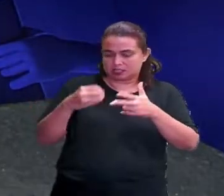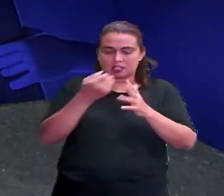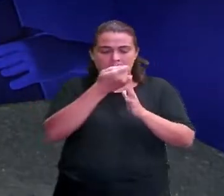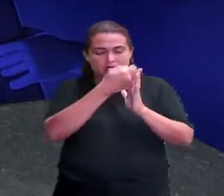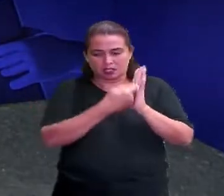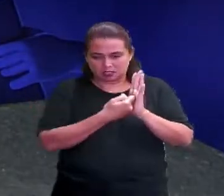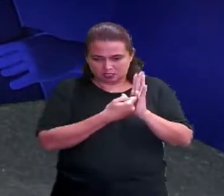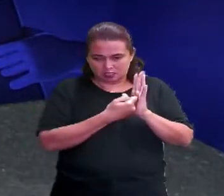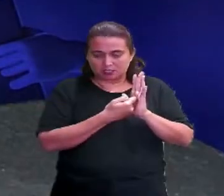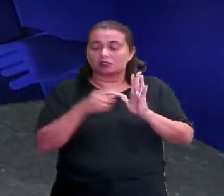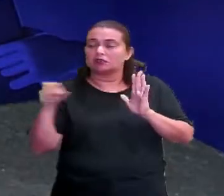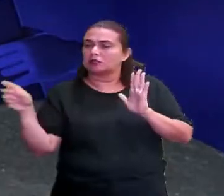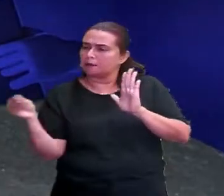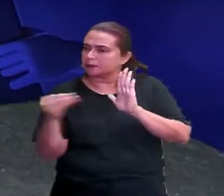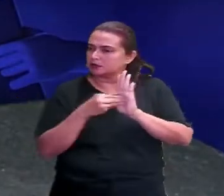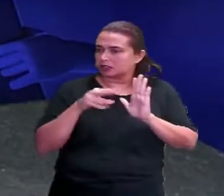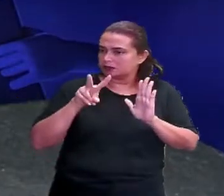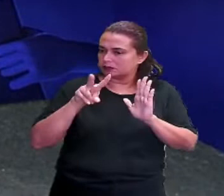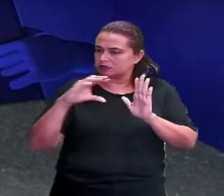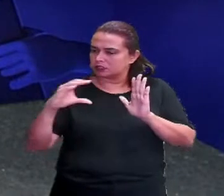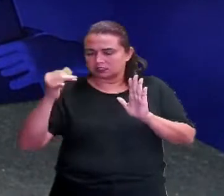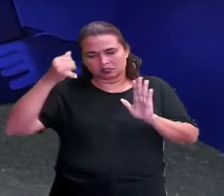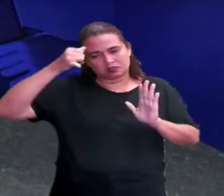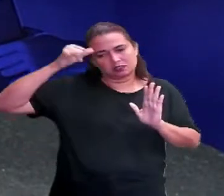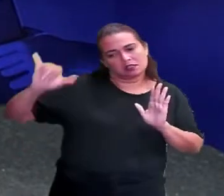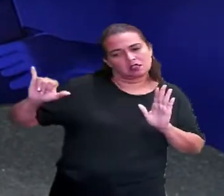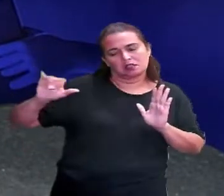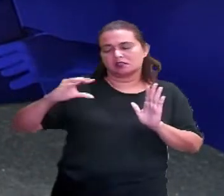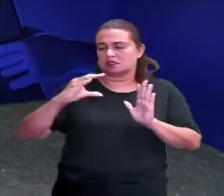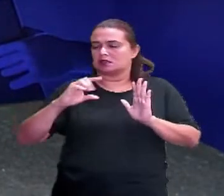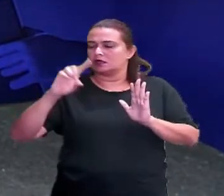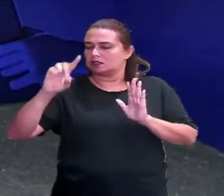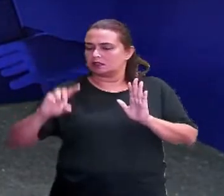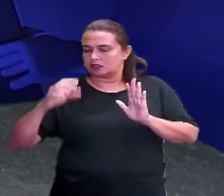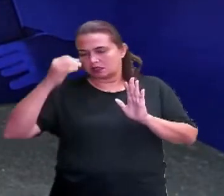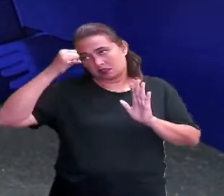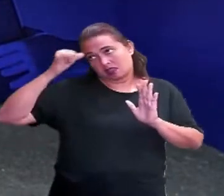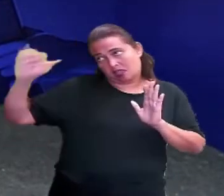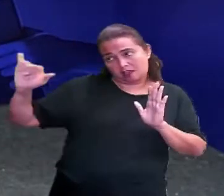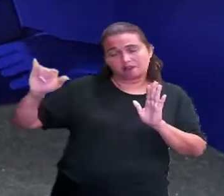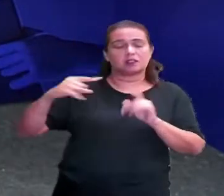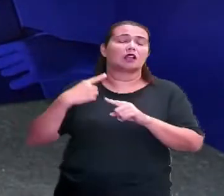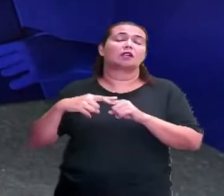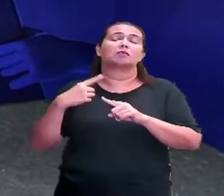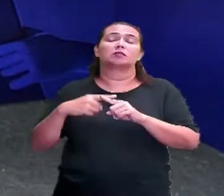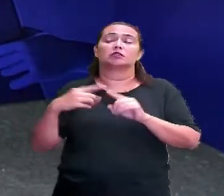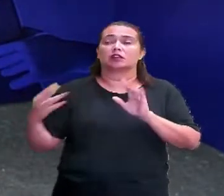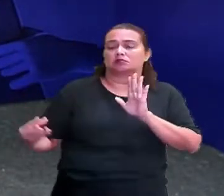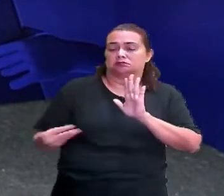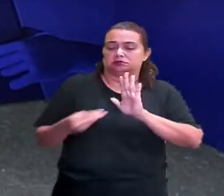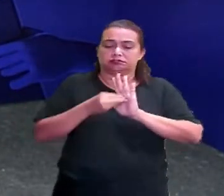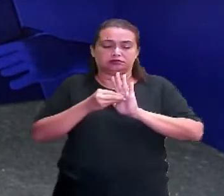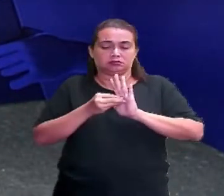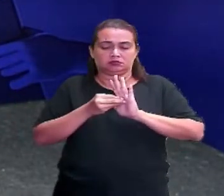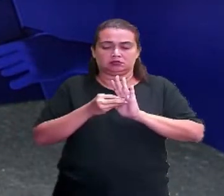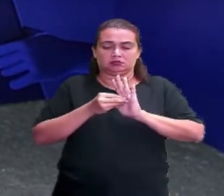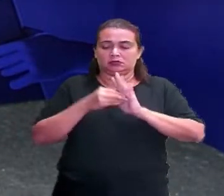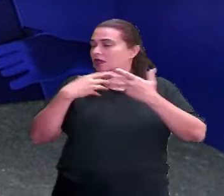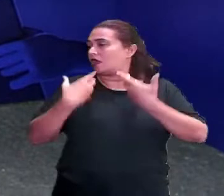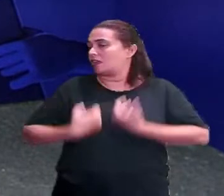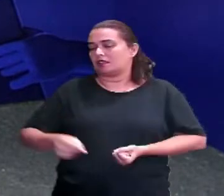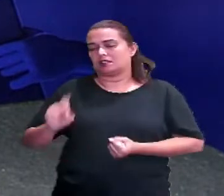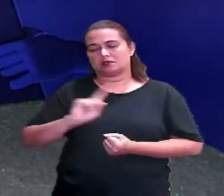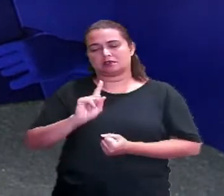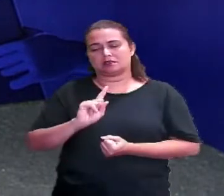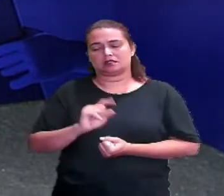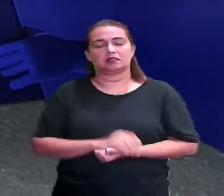linguagem formal, você deve evitar esse uso, esse tipo, né, de grafia. Por quê? Porque ela não foi incorporada pela norma